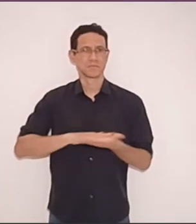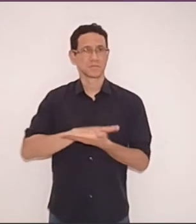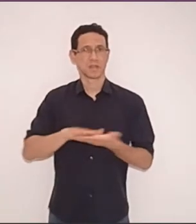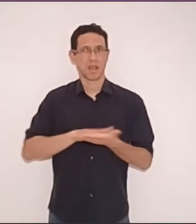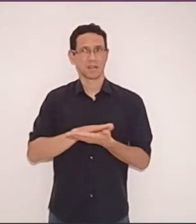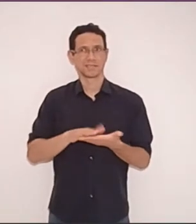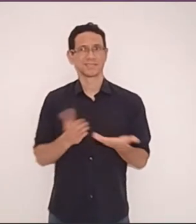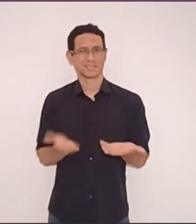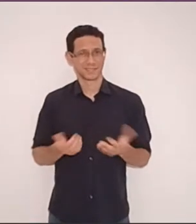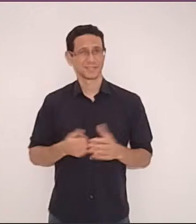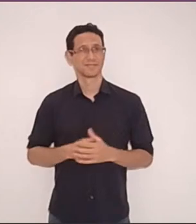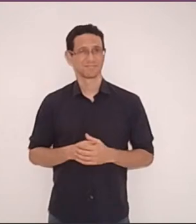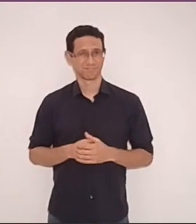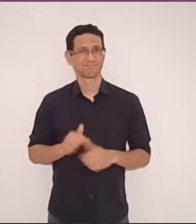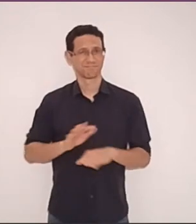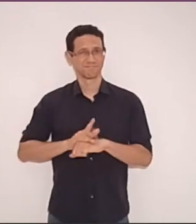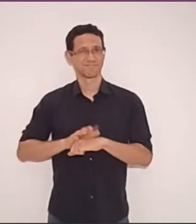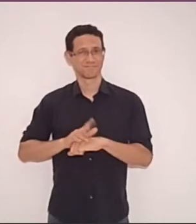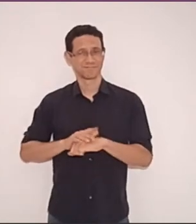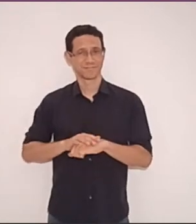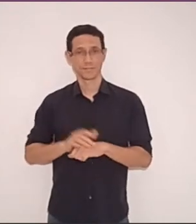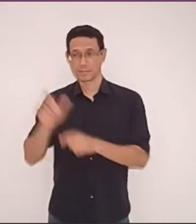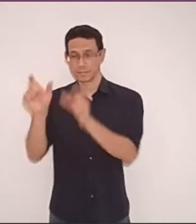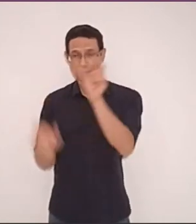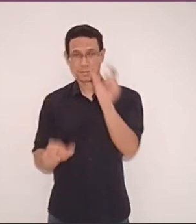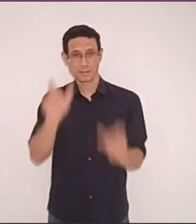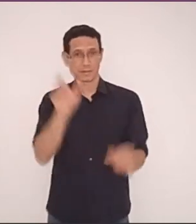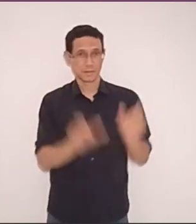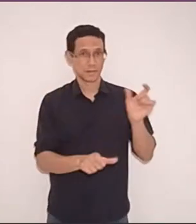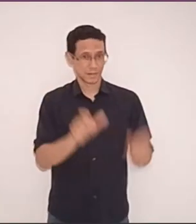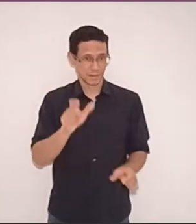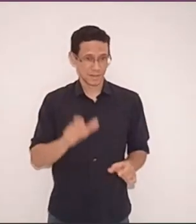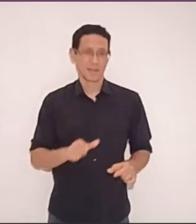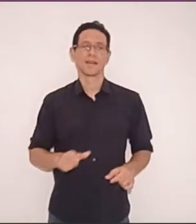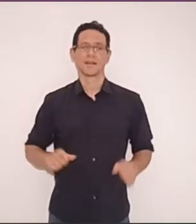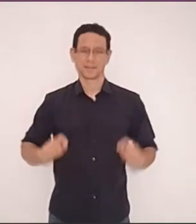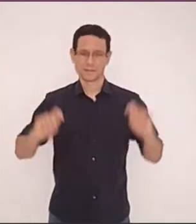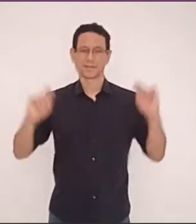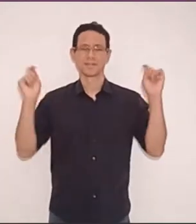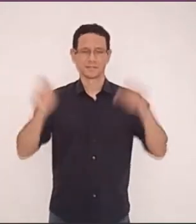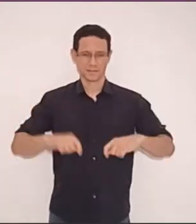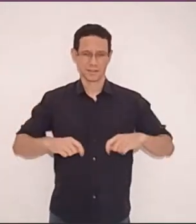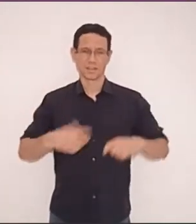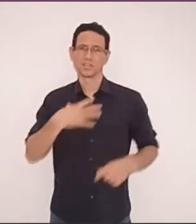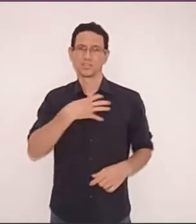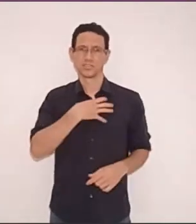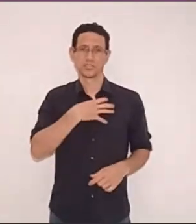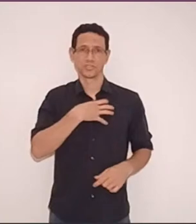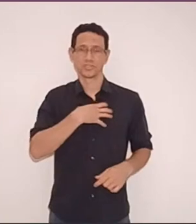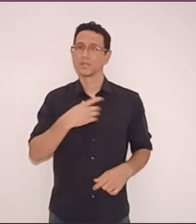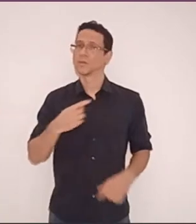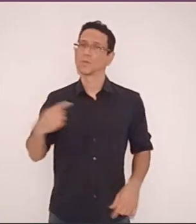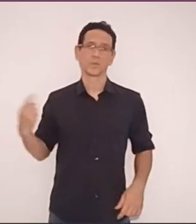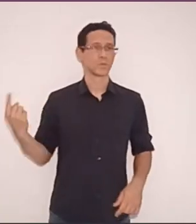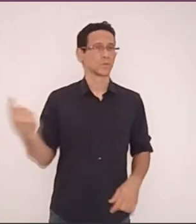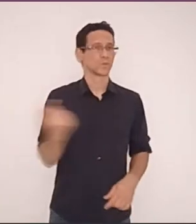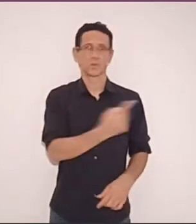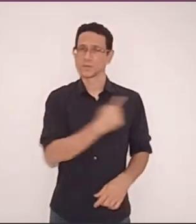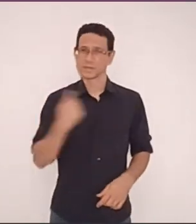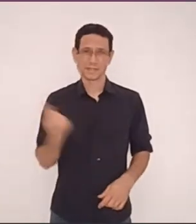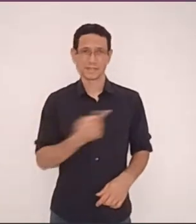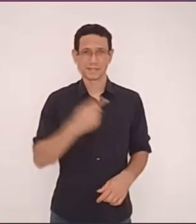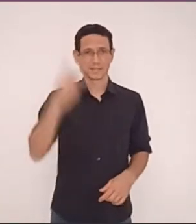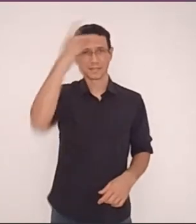onde vai te entendemos que todos estão sujeitos a somos capazes como se sente com todas as pessoas